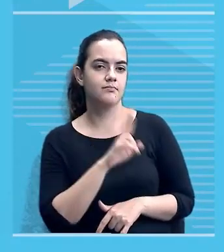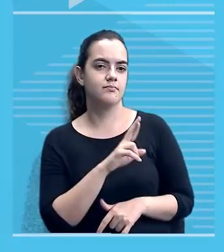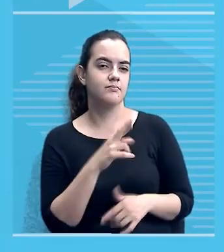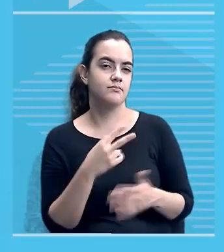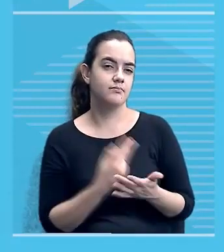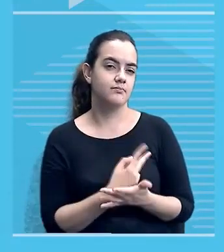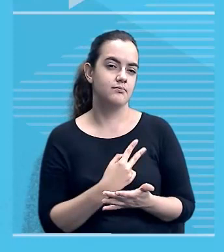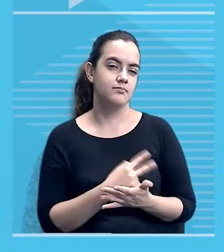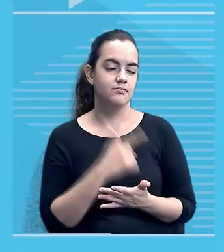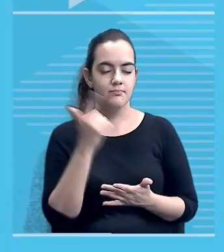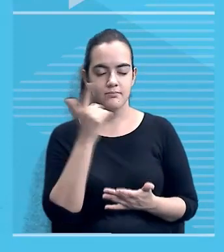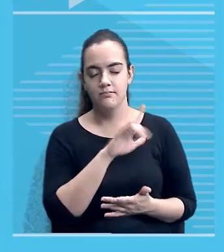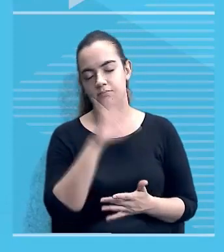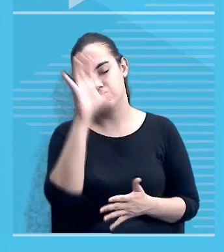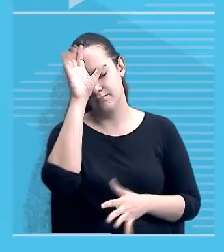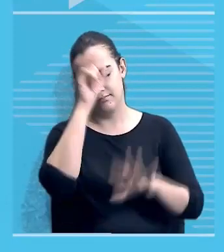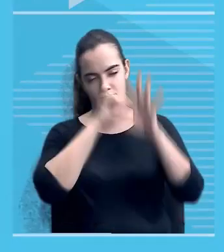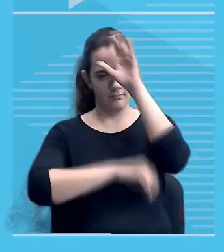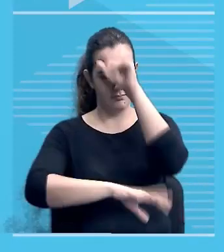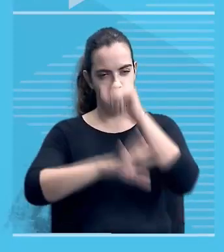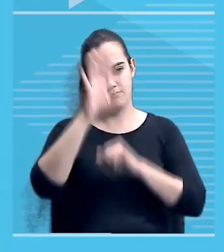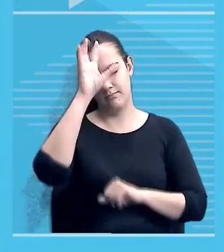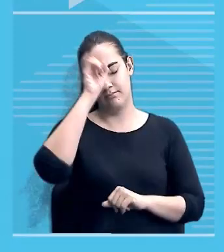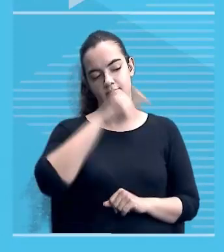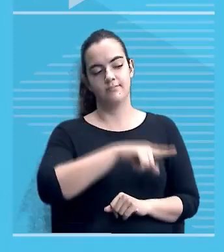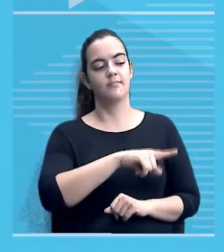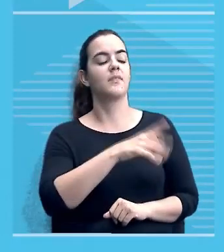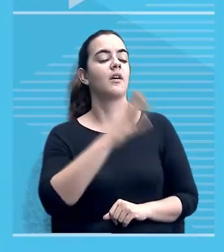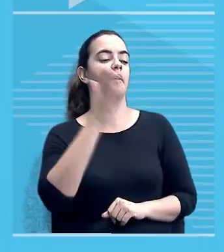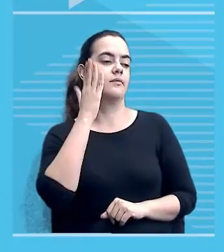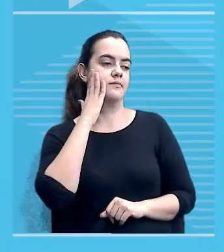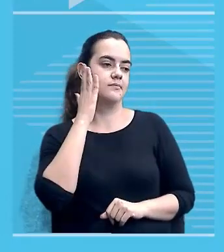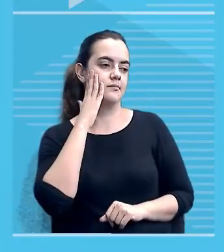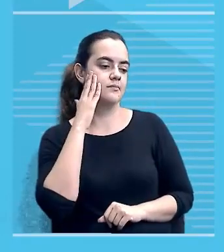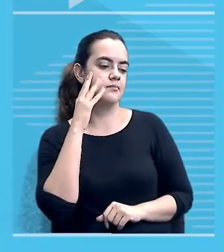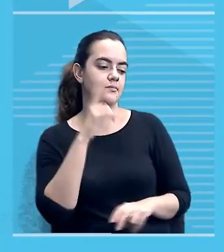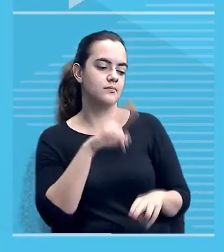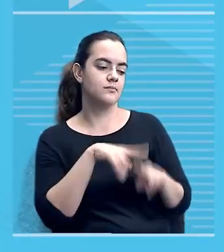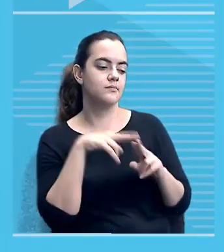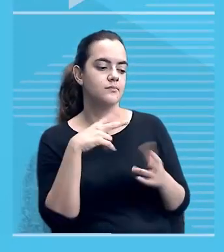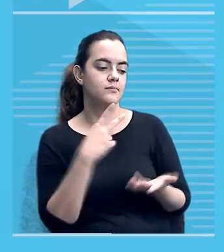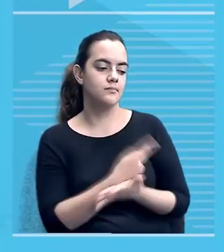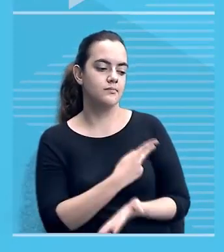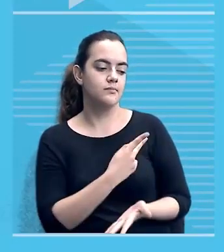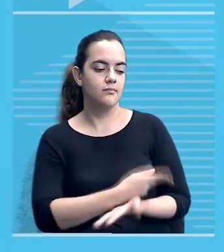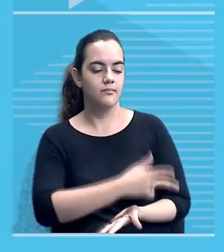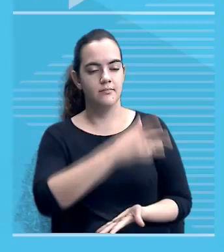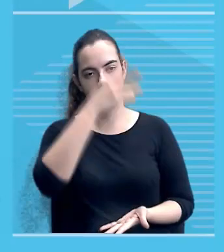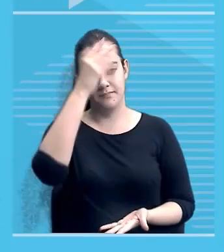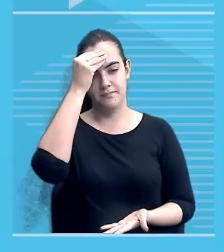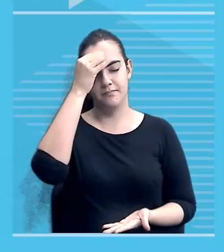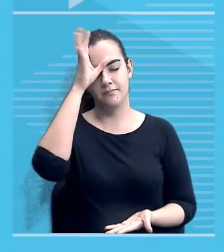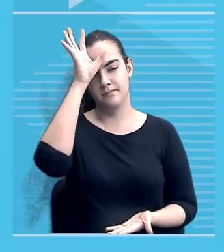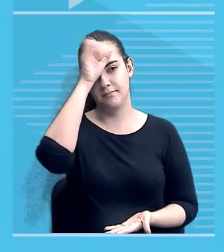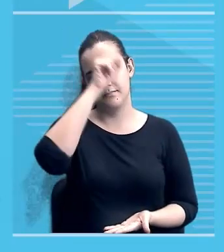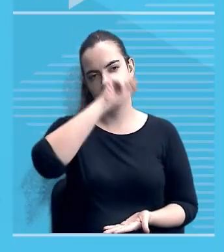só acerto né a partir dos erros Nós também tiramos proveito né serve também para nós